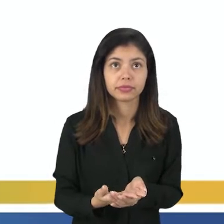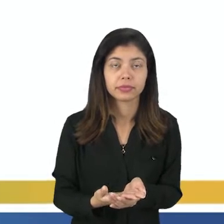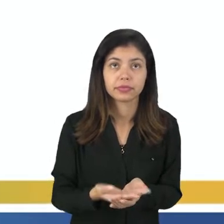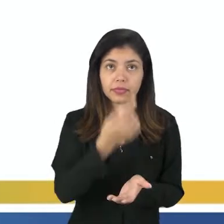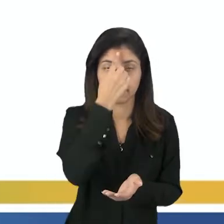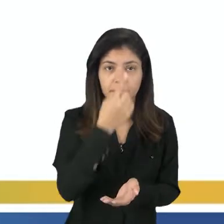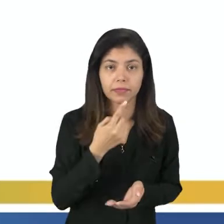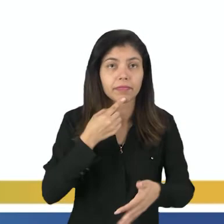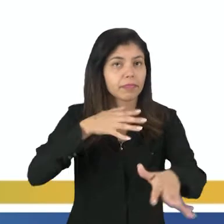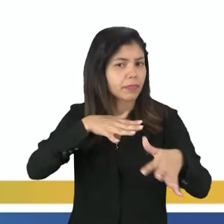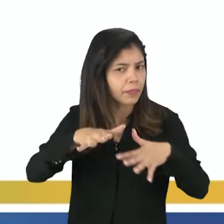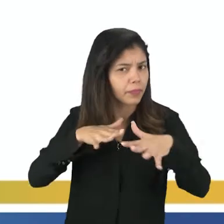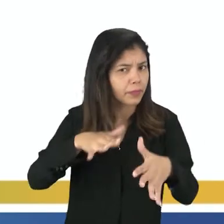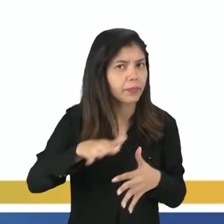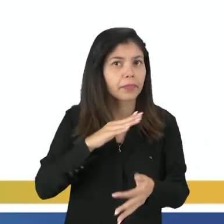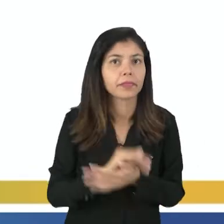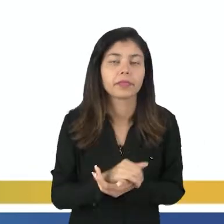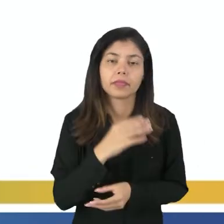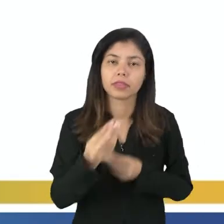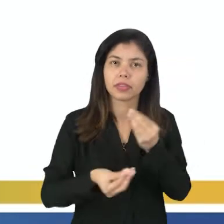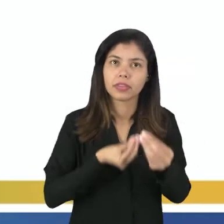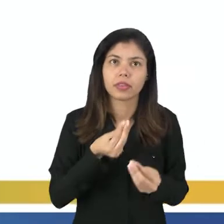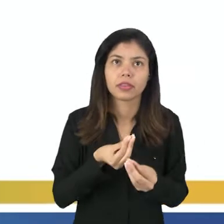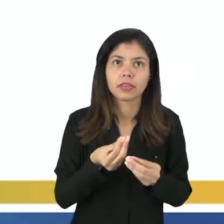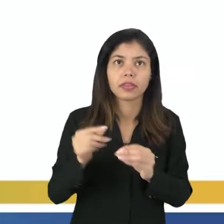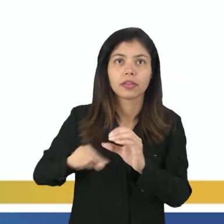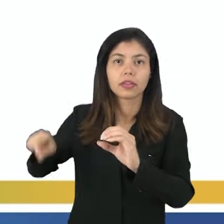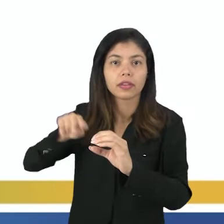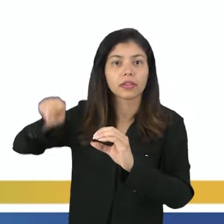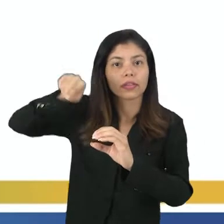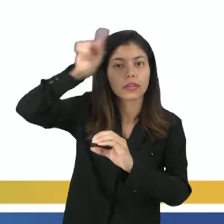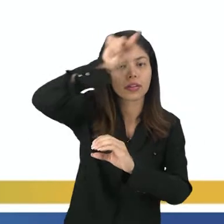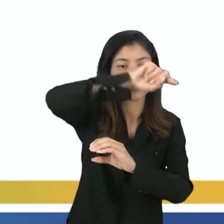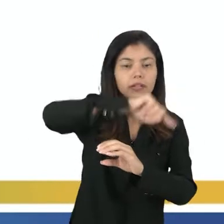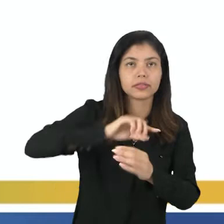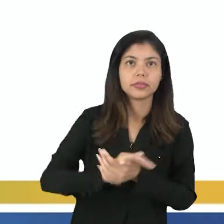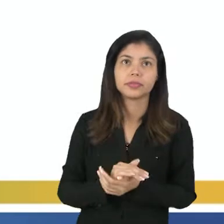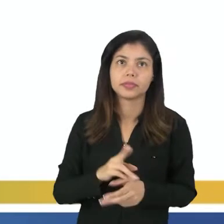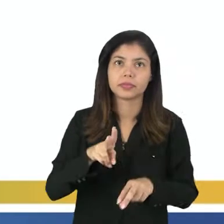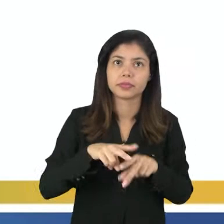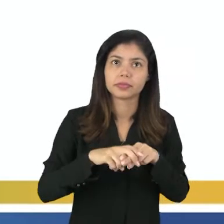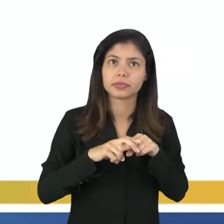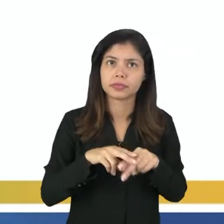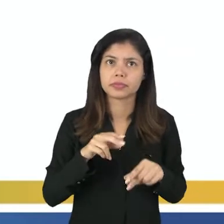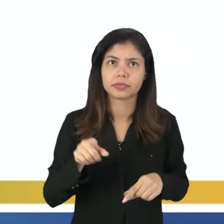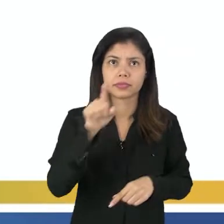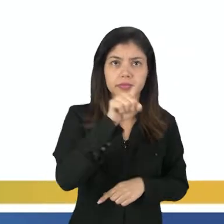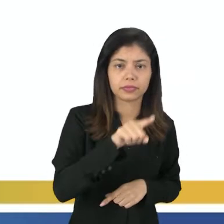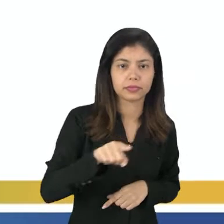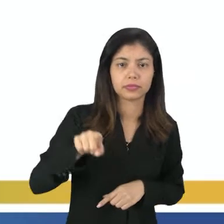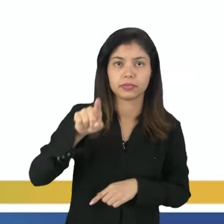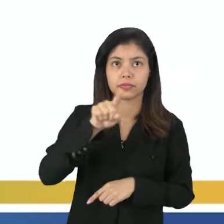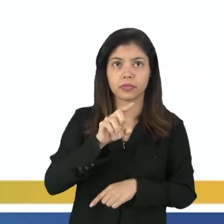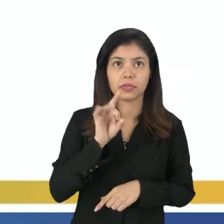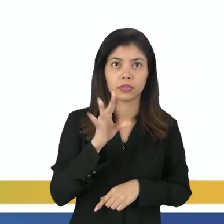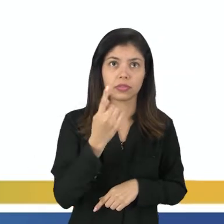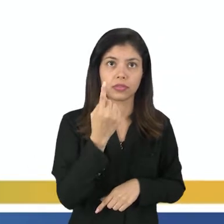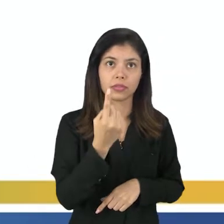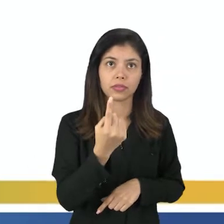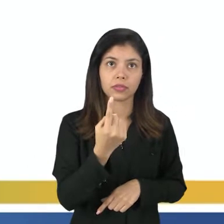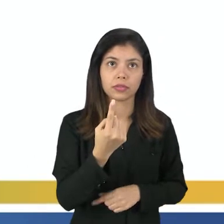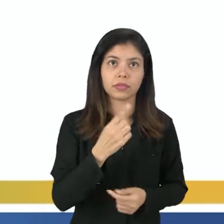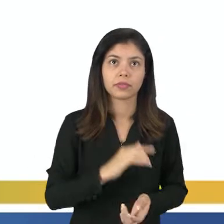está se movendo pela forma das figuras que estão ao redor. Né? Então aí parece estar tendo uma espiral, mas se você olhar só para